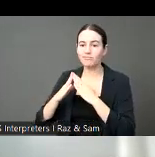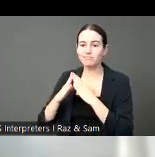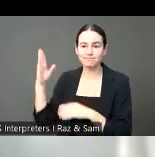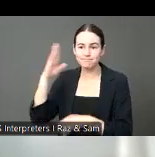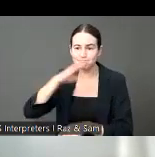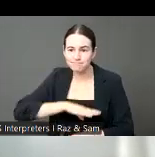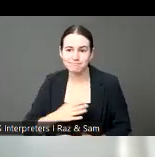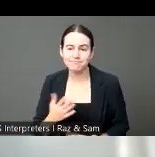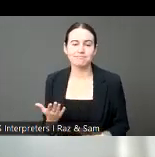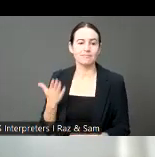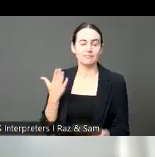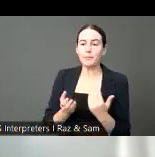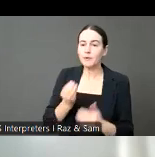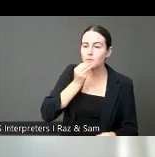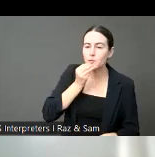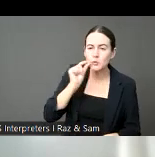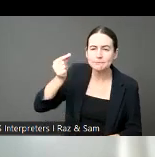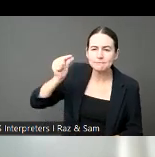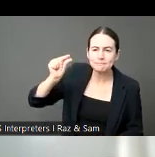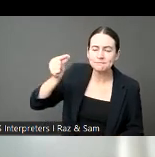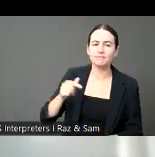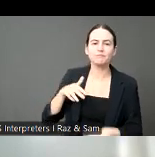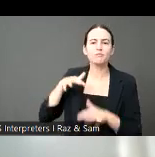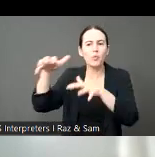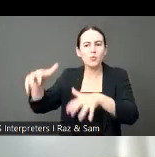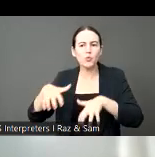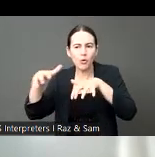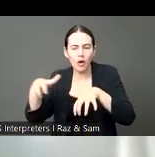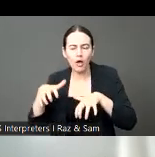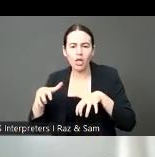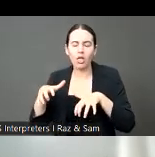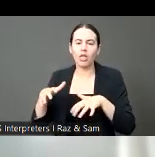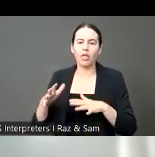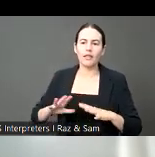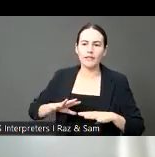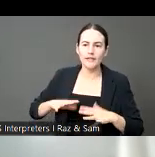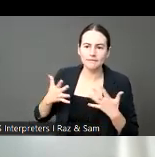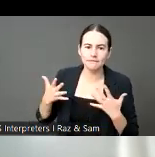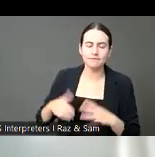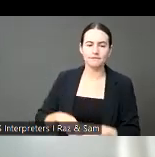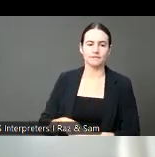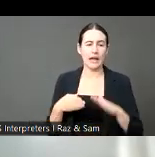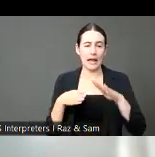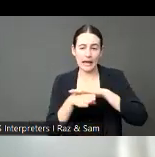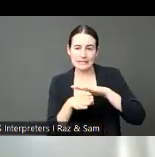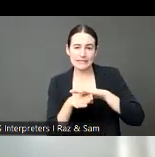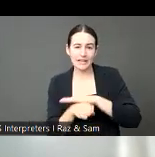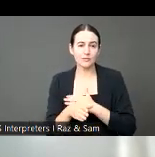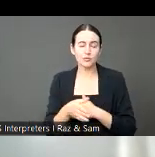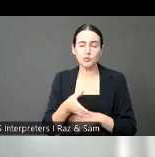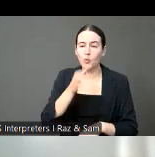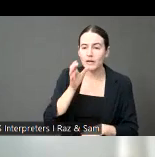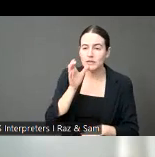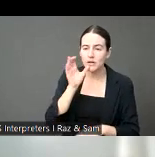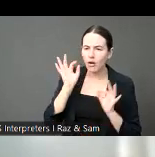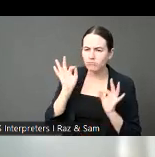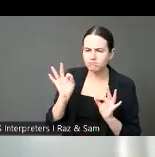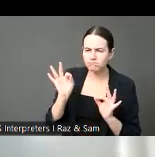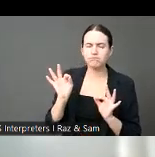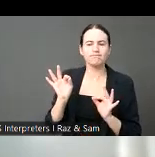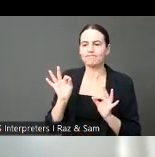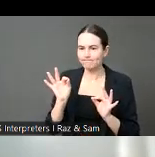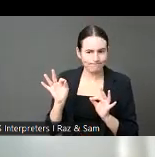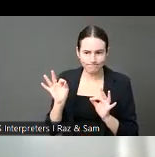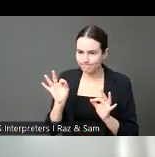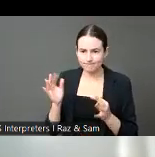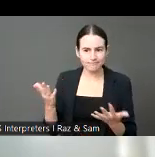campo, floresta, de água, pessoas que vivem em situação de rua, em privação de liberdade, e pessoas também que pertencem a grupos